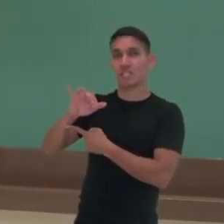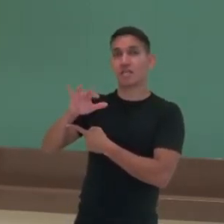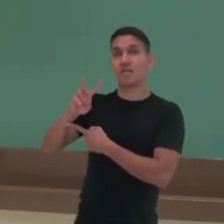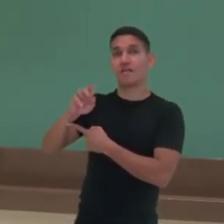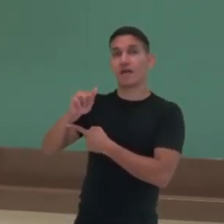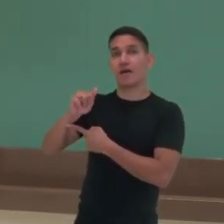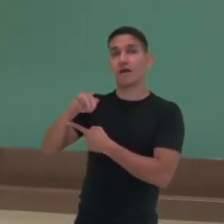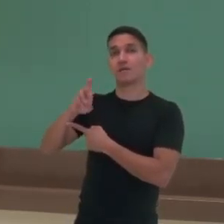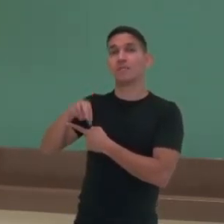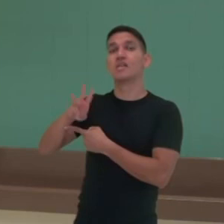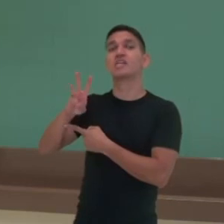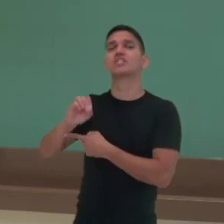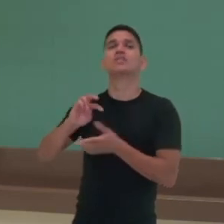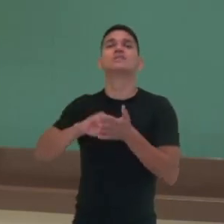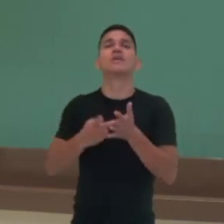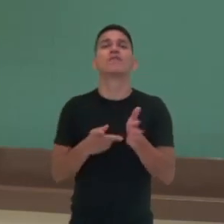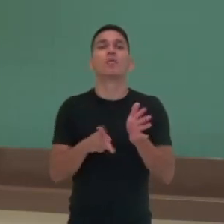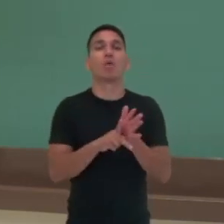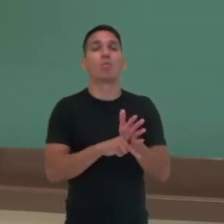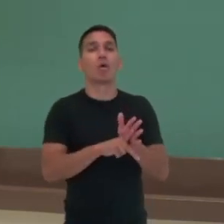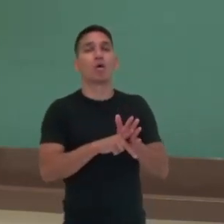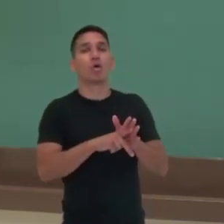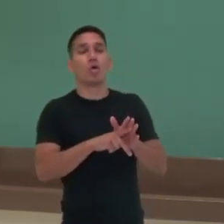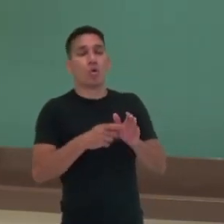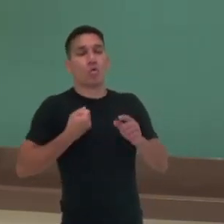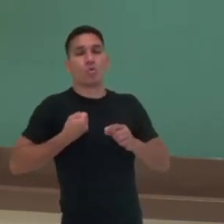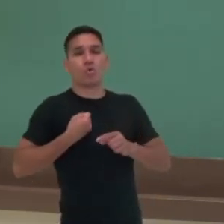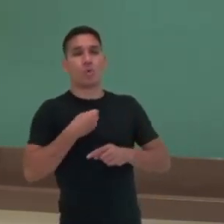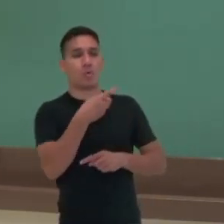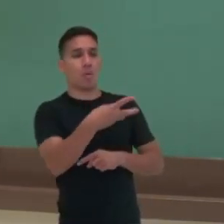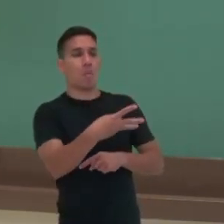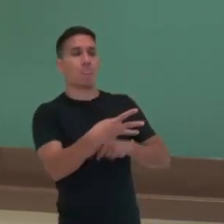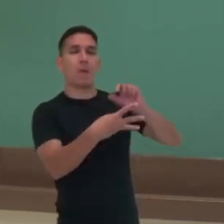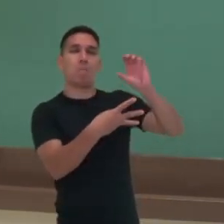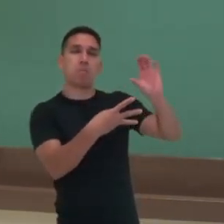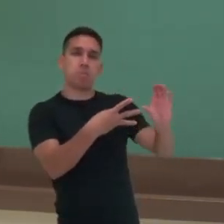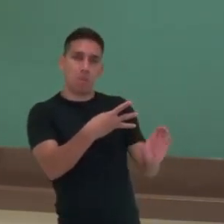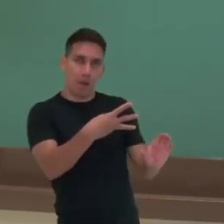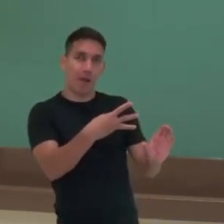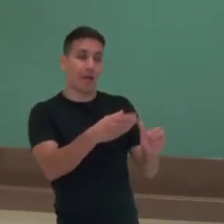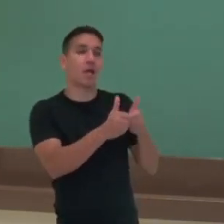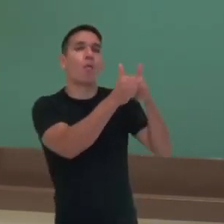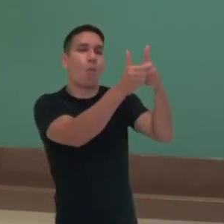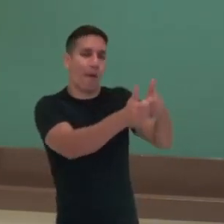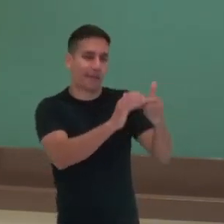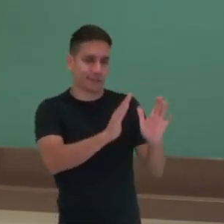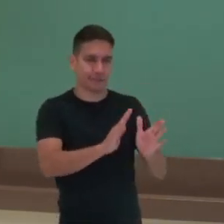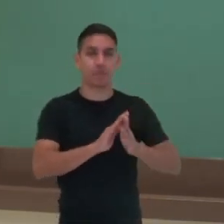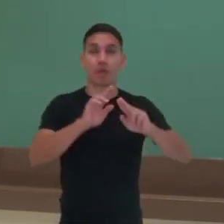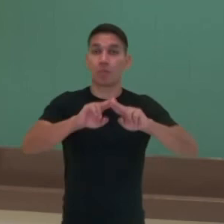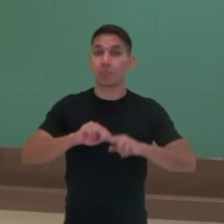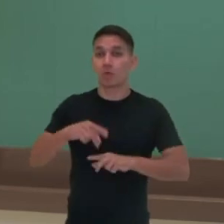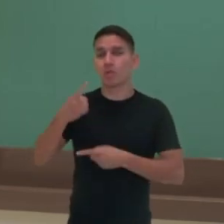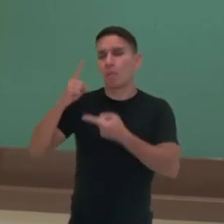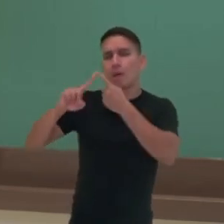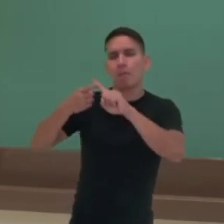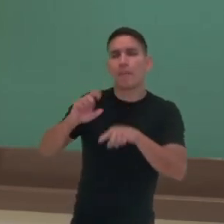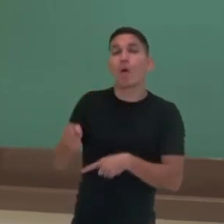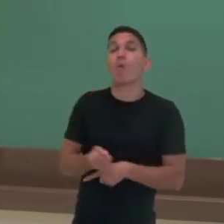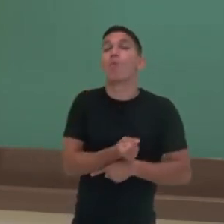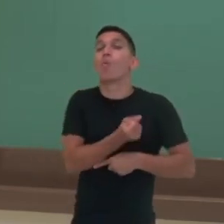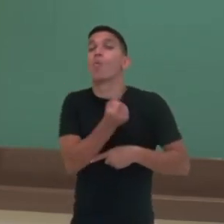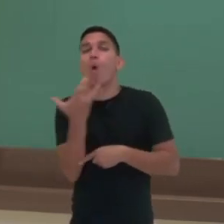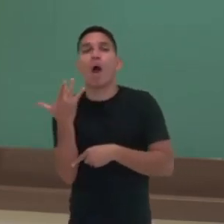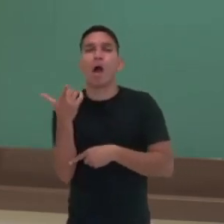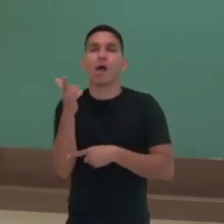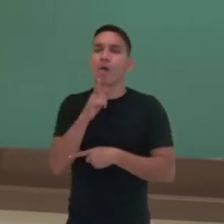esses números foram colocados aqui no exercício, ok? Então, calculem aí qual a